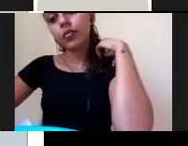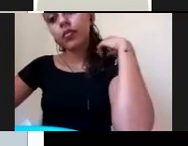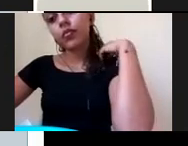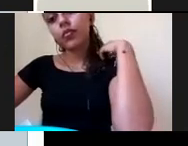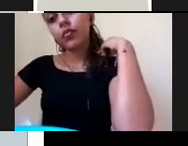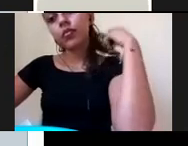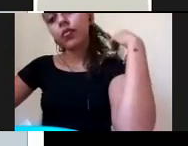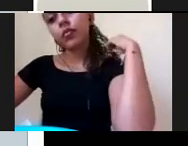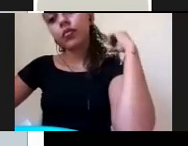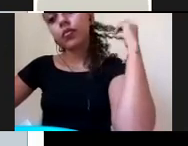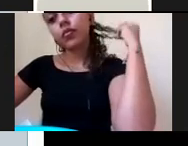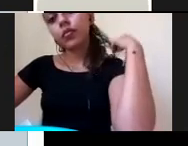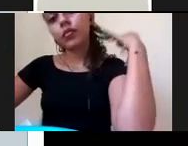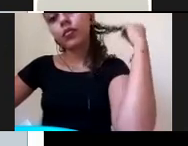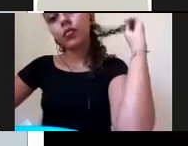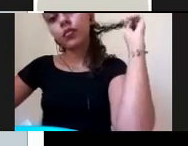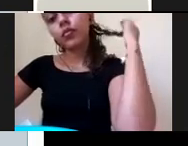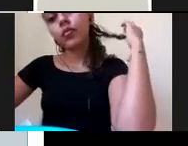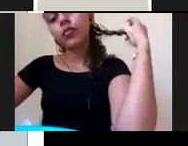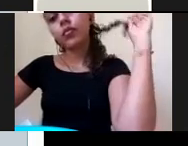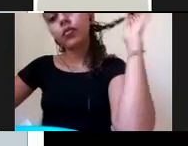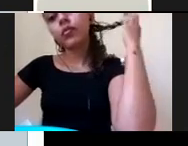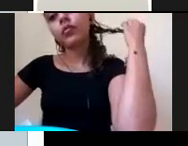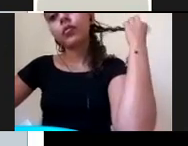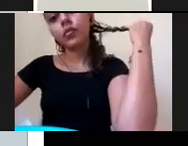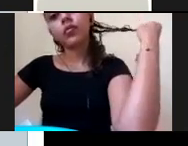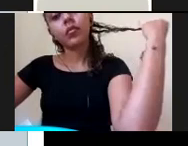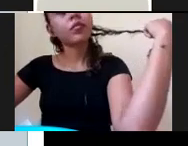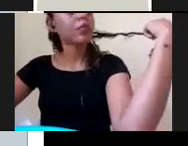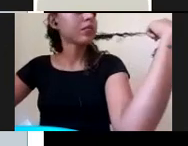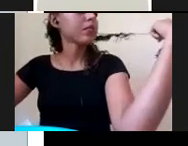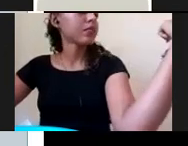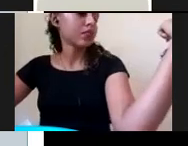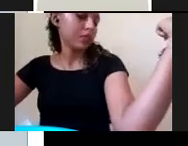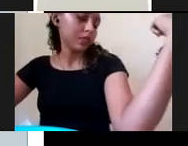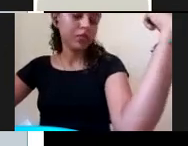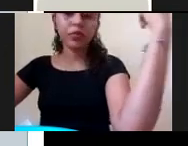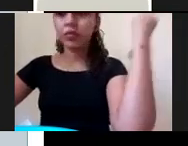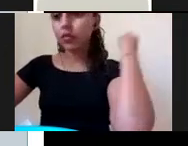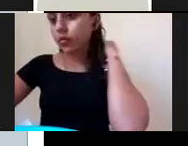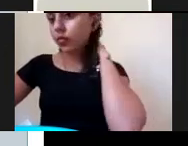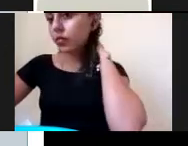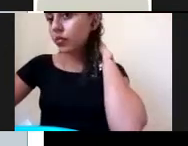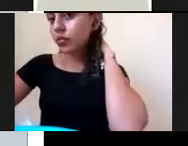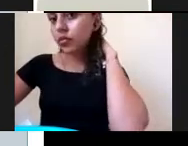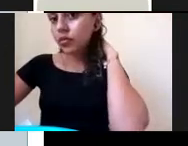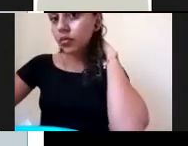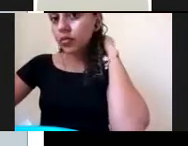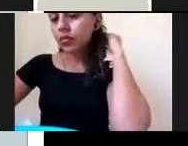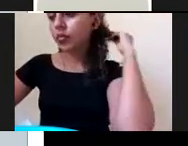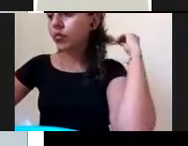Aí vocês vão ver detalhadamente como é que a gente faz cada um. Quando a gente fala em